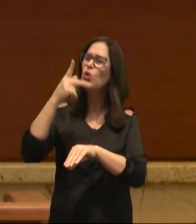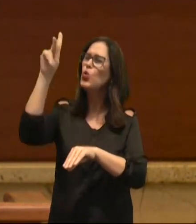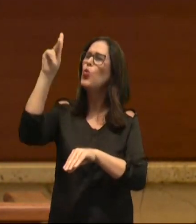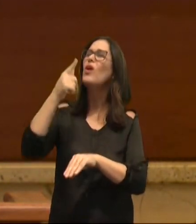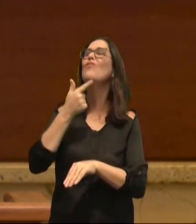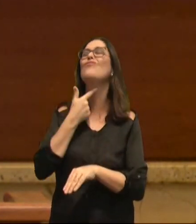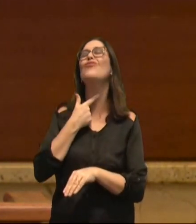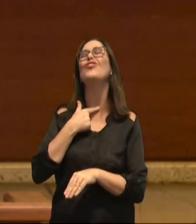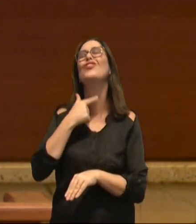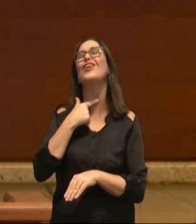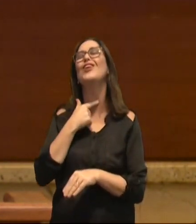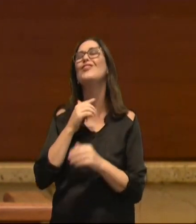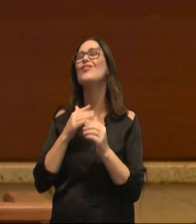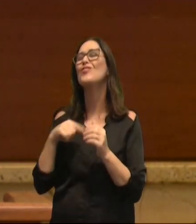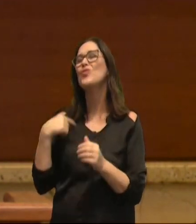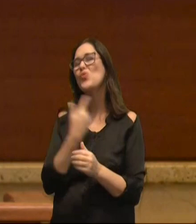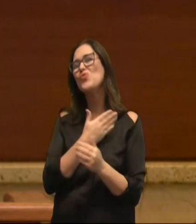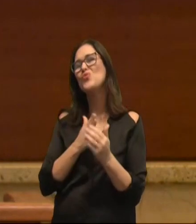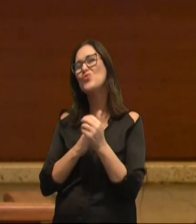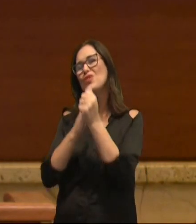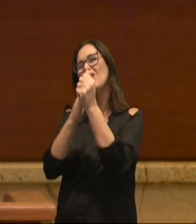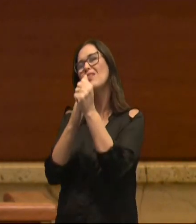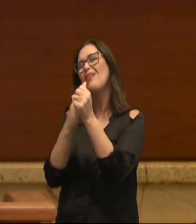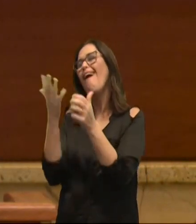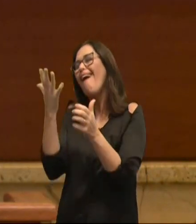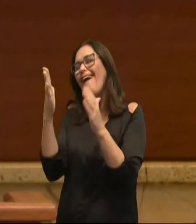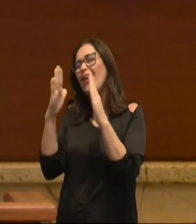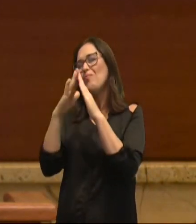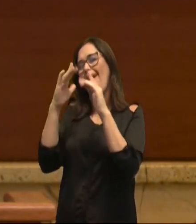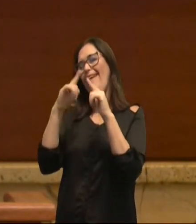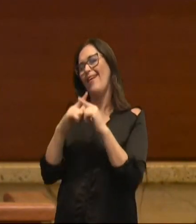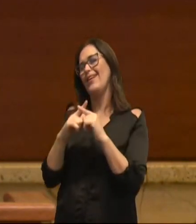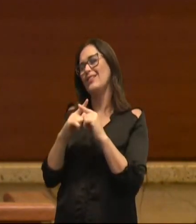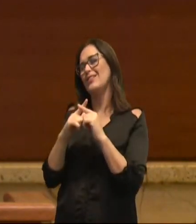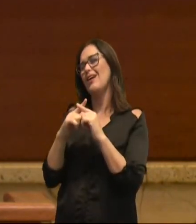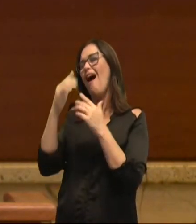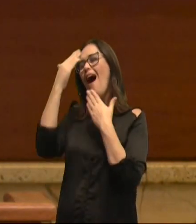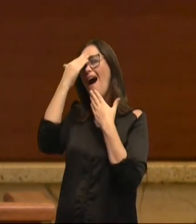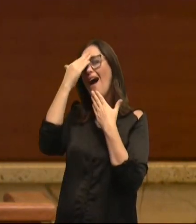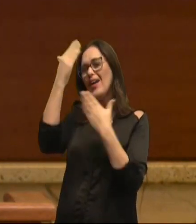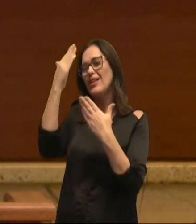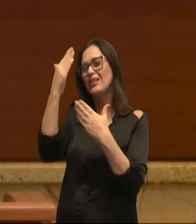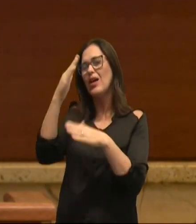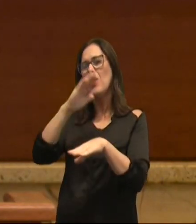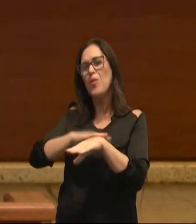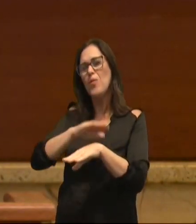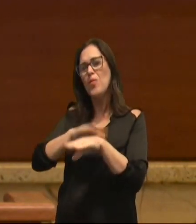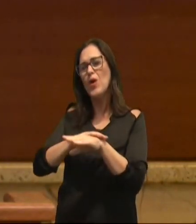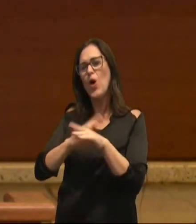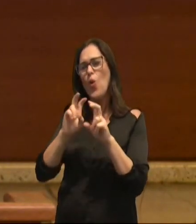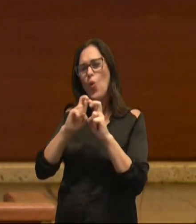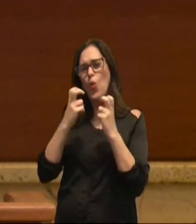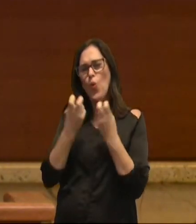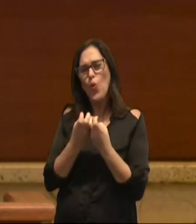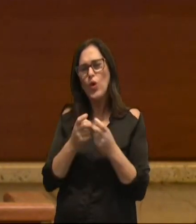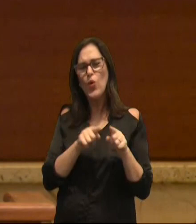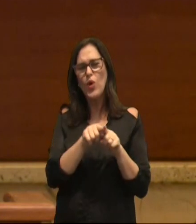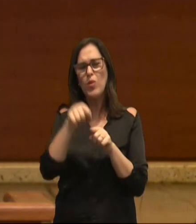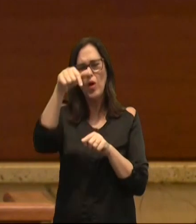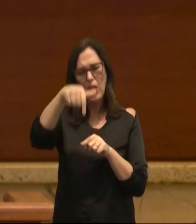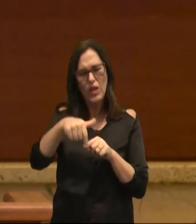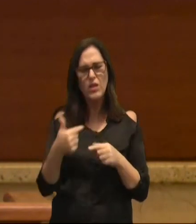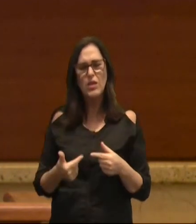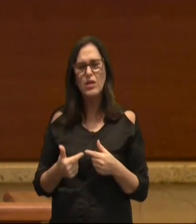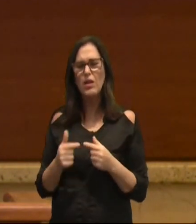vontade. Nos dirija, Senhor. Nós queremos como igreja interceder e agradecer por este momento de culto, os irmãos que aqui estão,